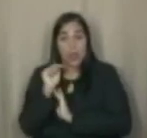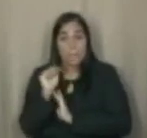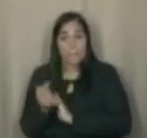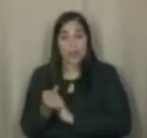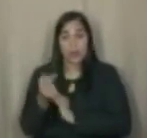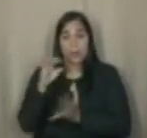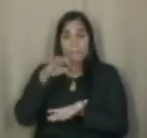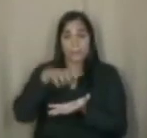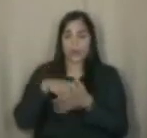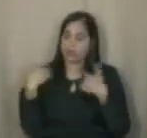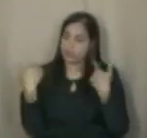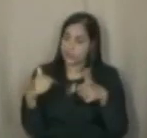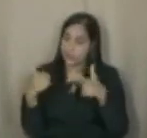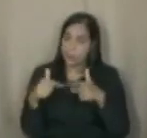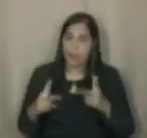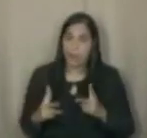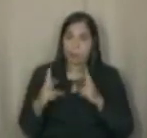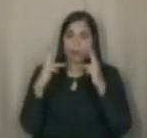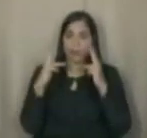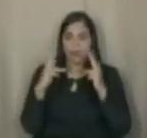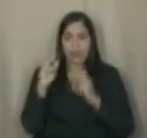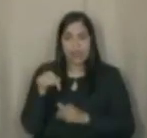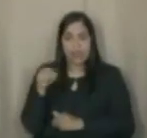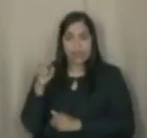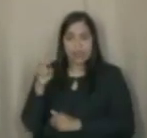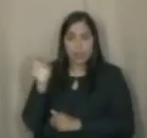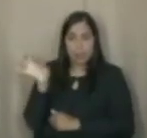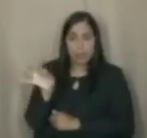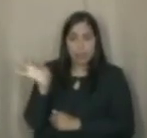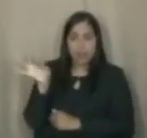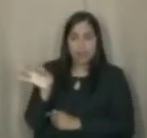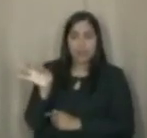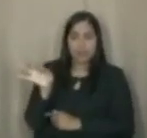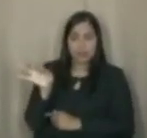trabalho. Este 5% vai